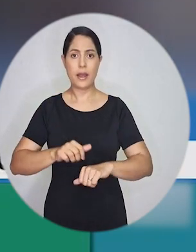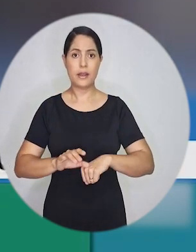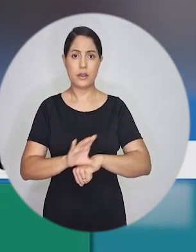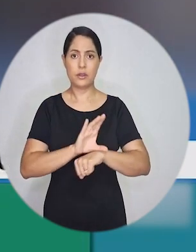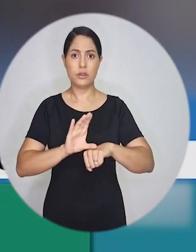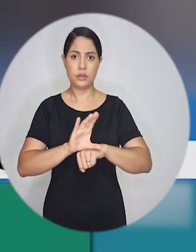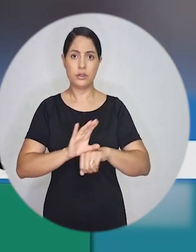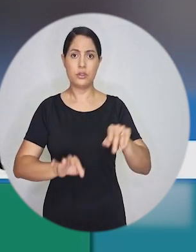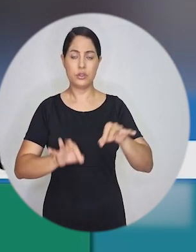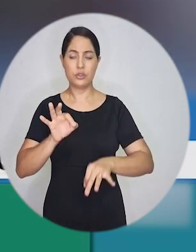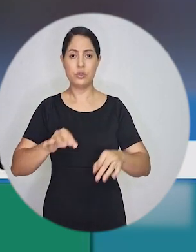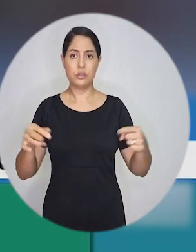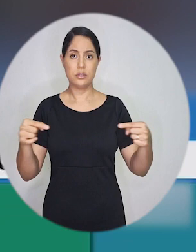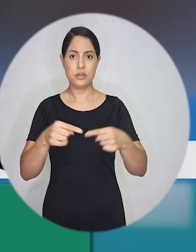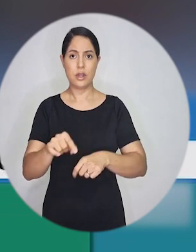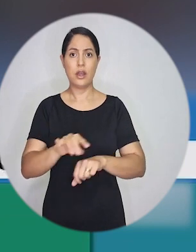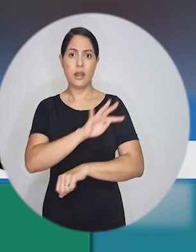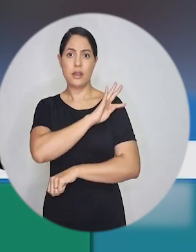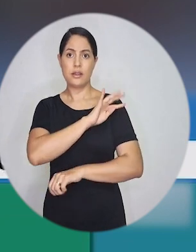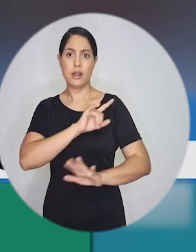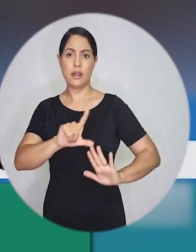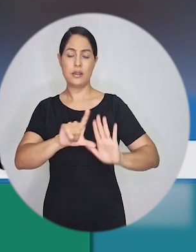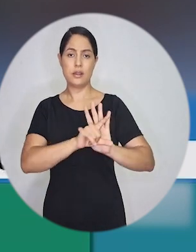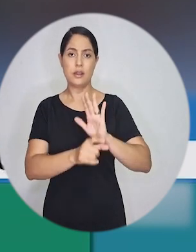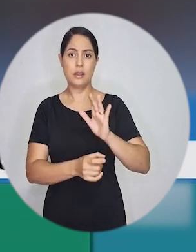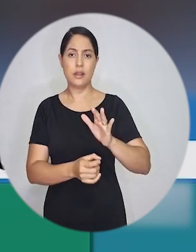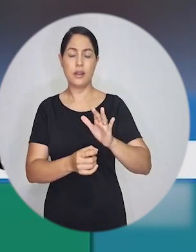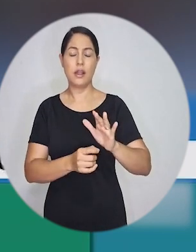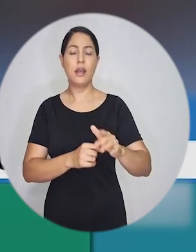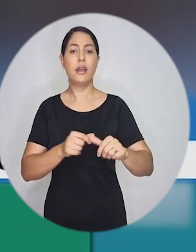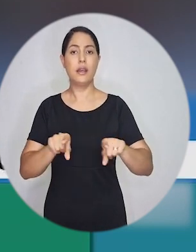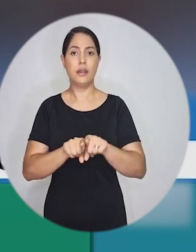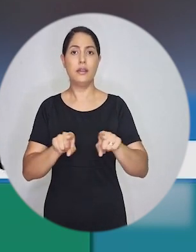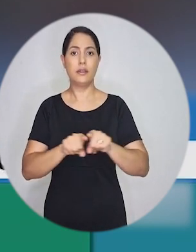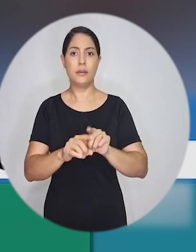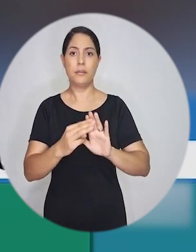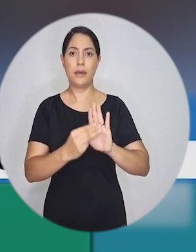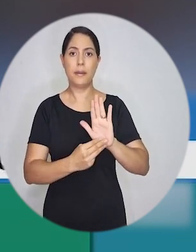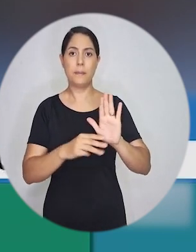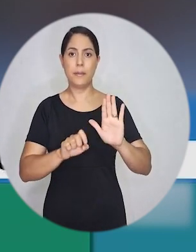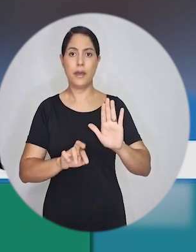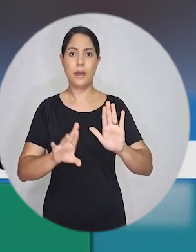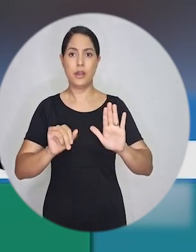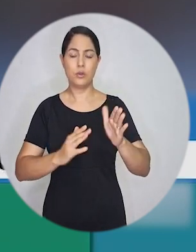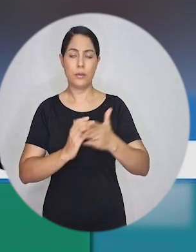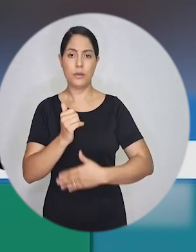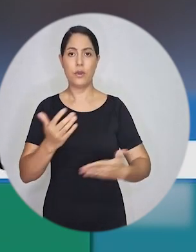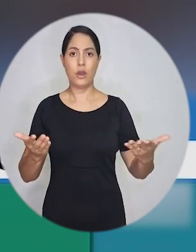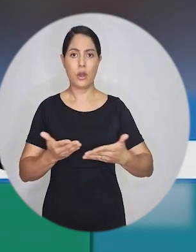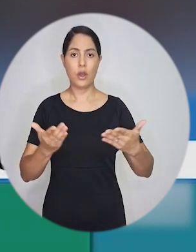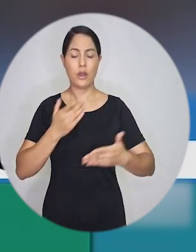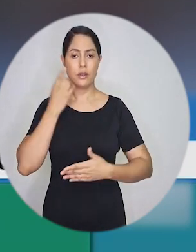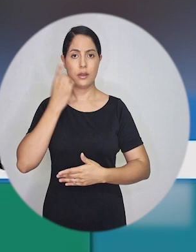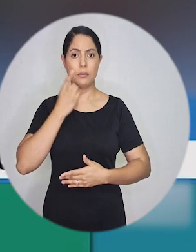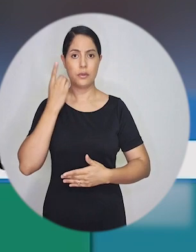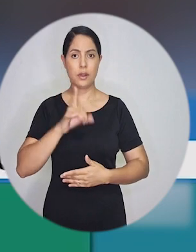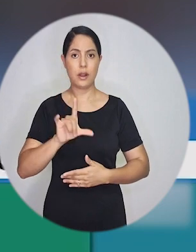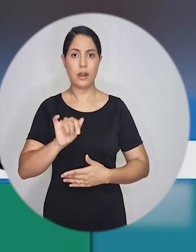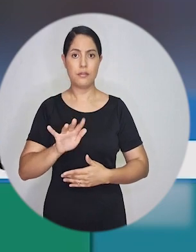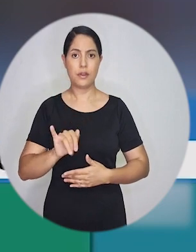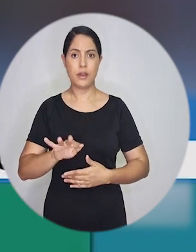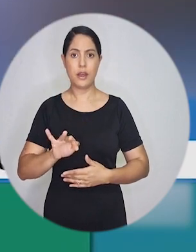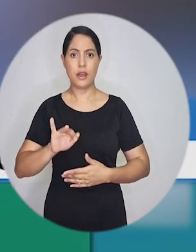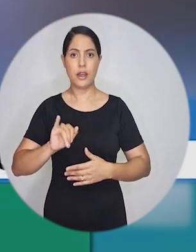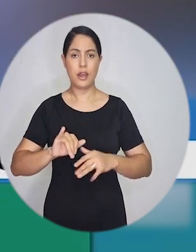e Cidadania pela constitucionalidade, juridicidade, técnica legislativa e no mérito pela aprovação. Relator, deputado Lafayette